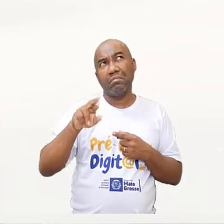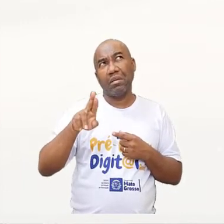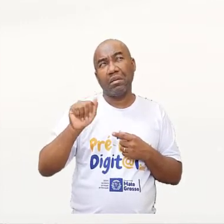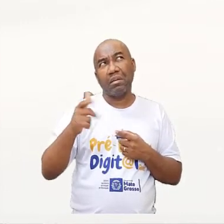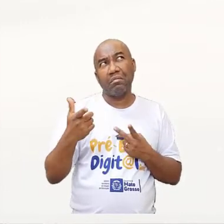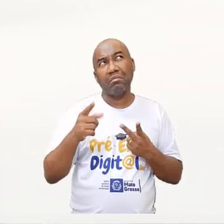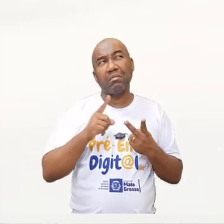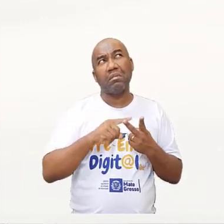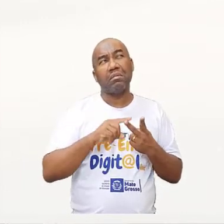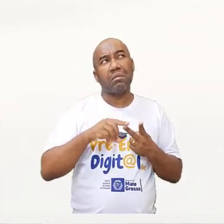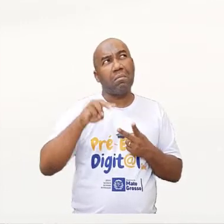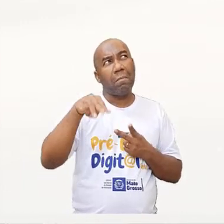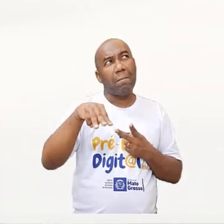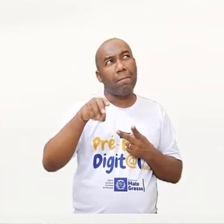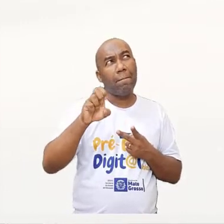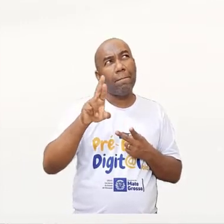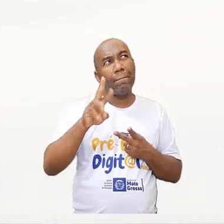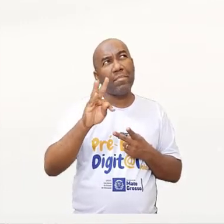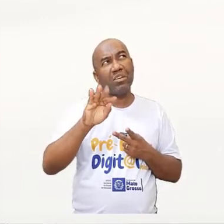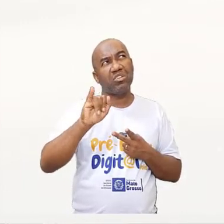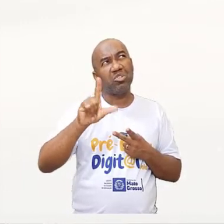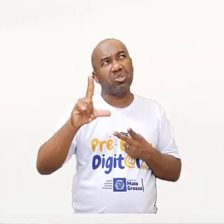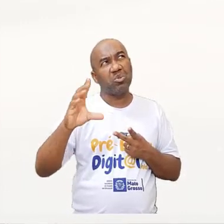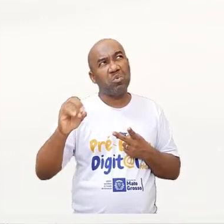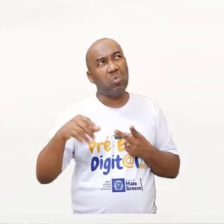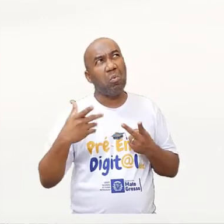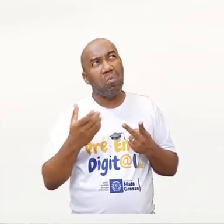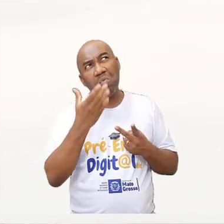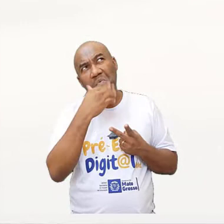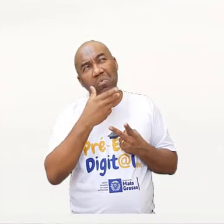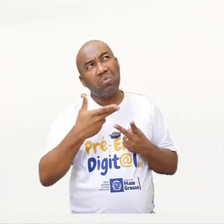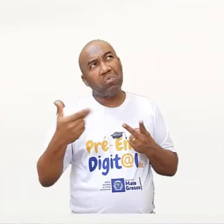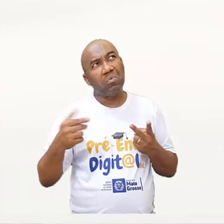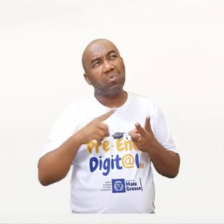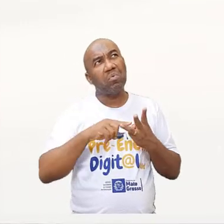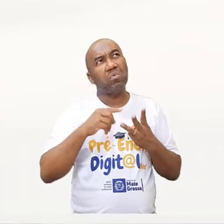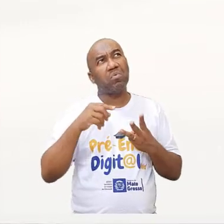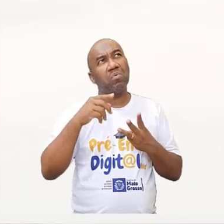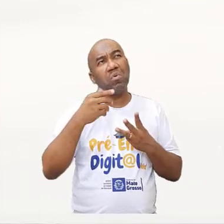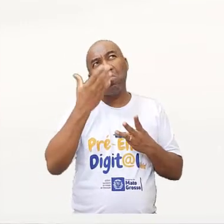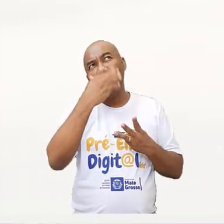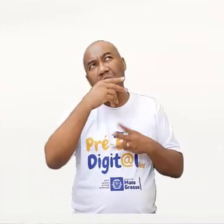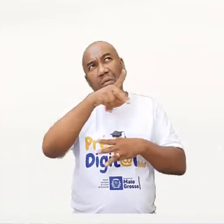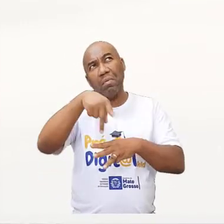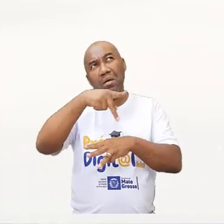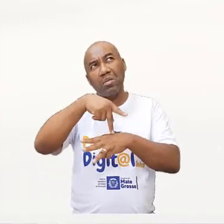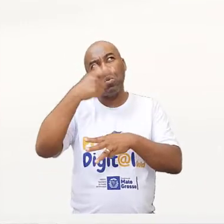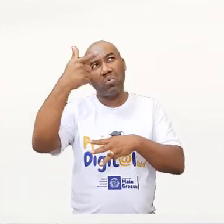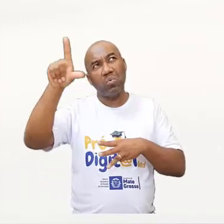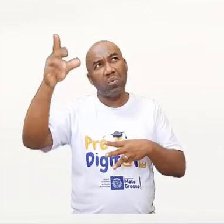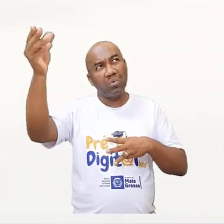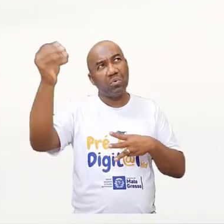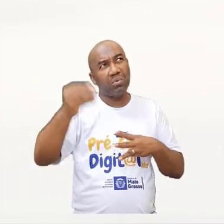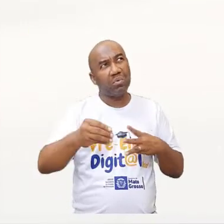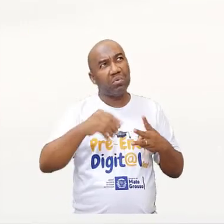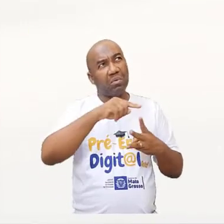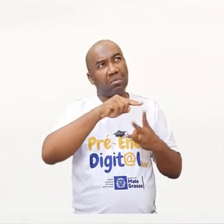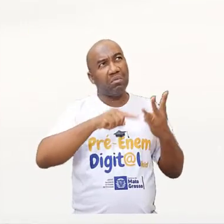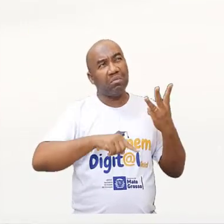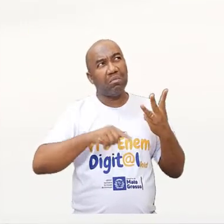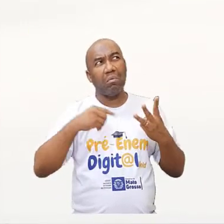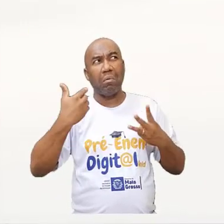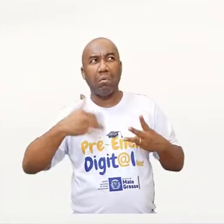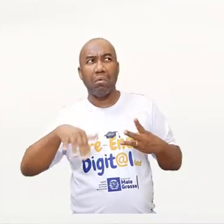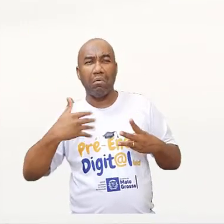mirtilo, você vai pensar em frutas importadas, né? É a característica, é